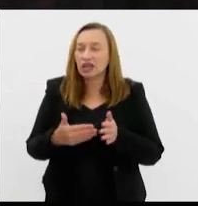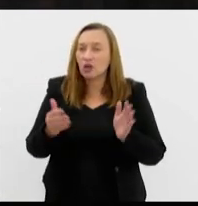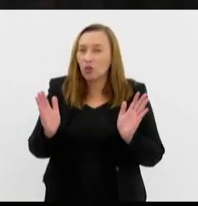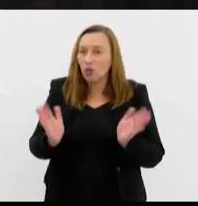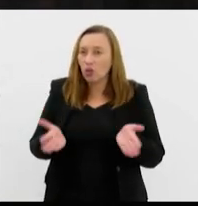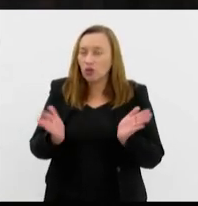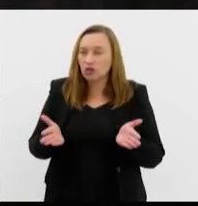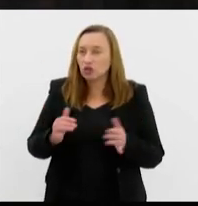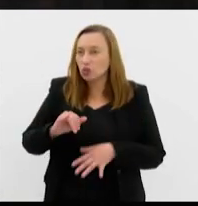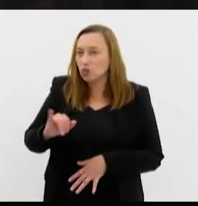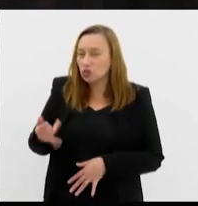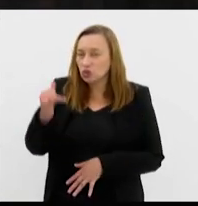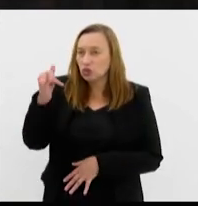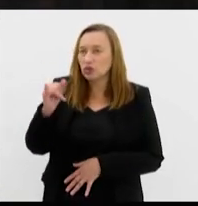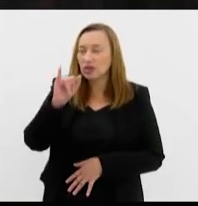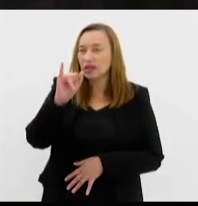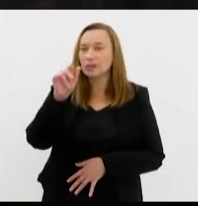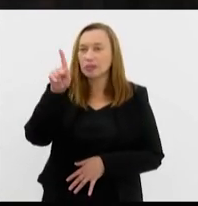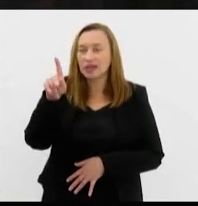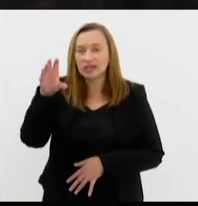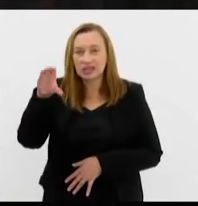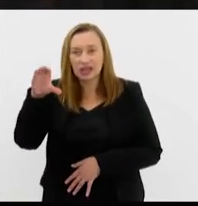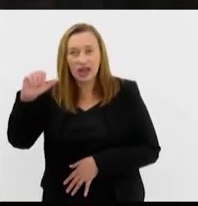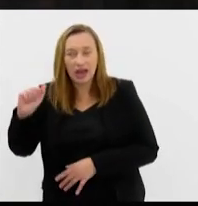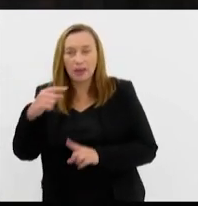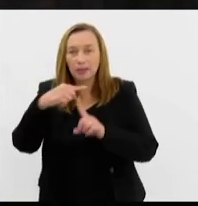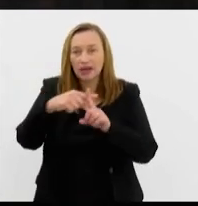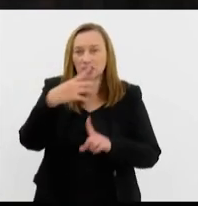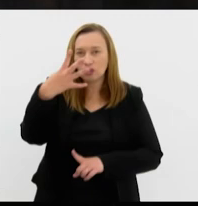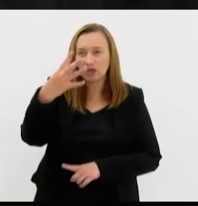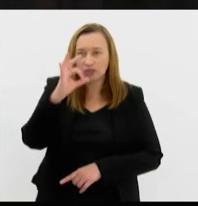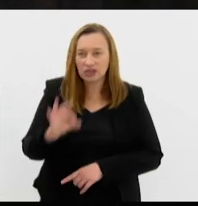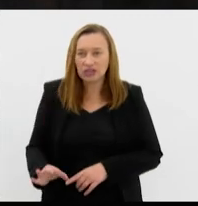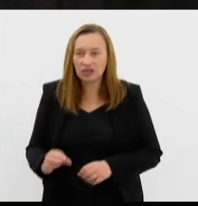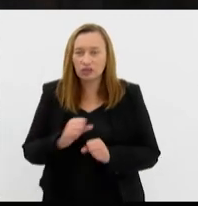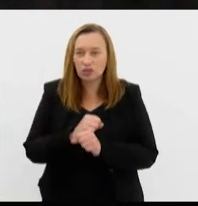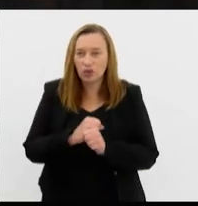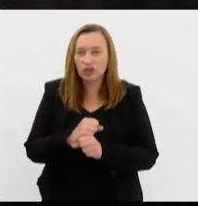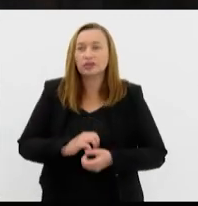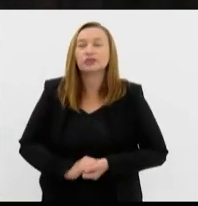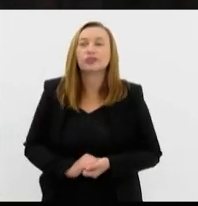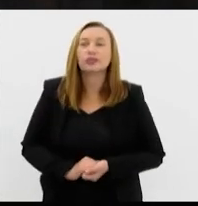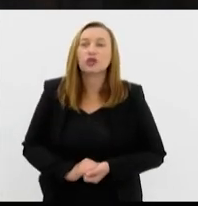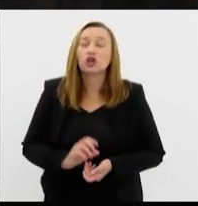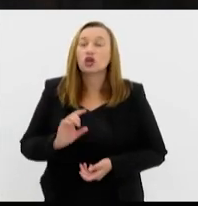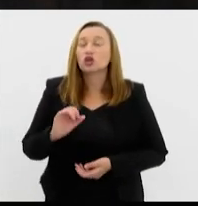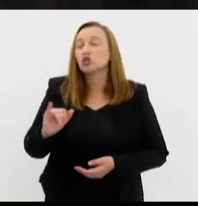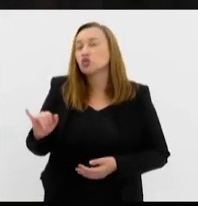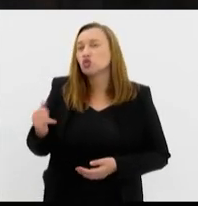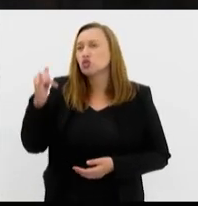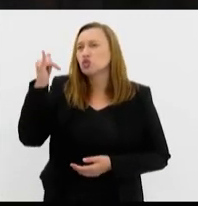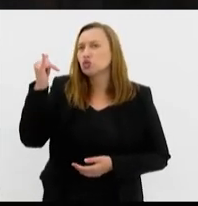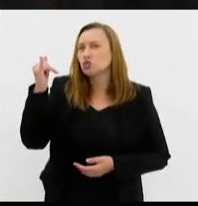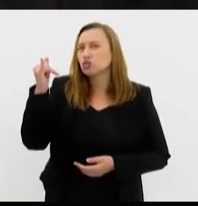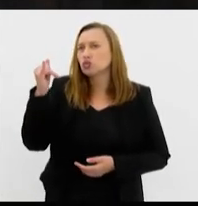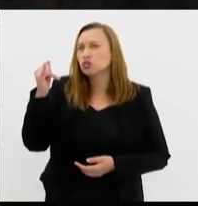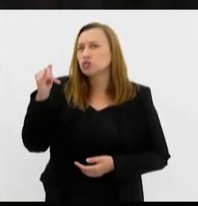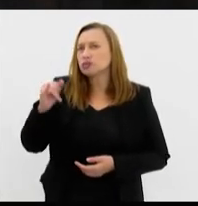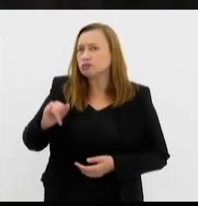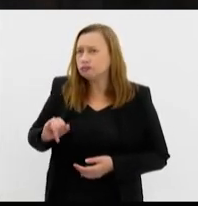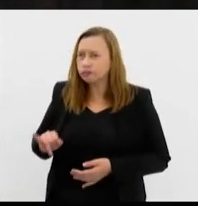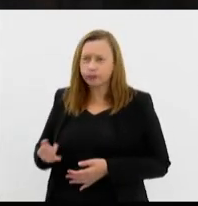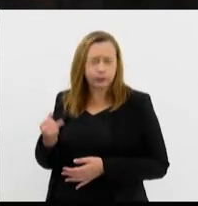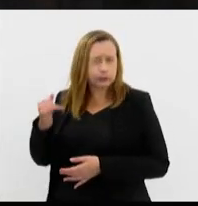ser IPCA mais 4% ao ano. Isso são juros